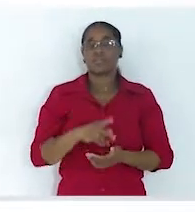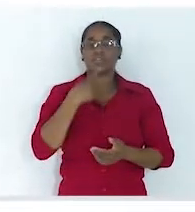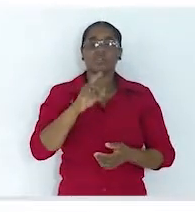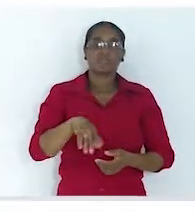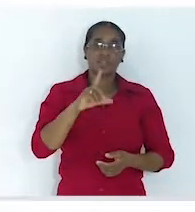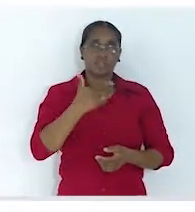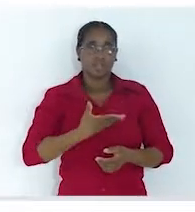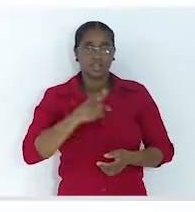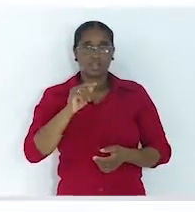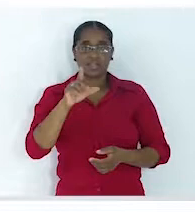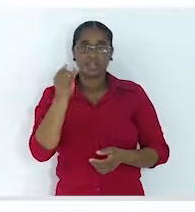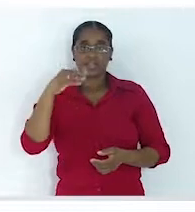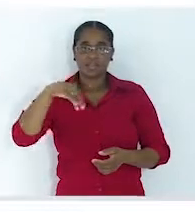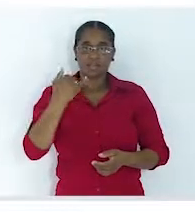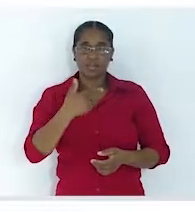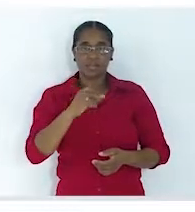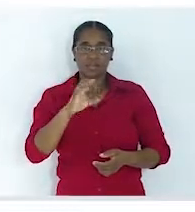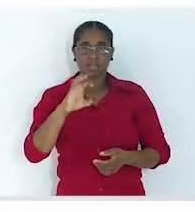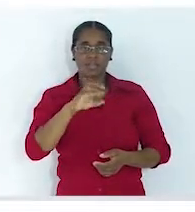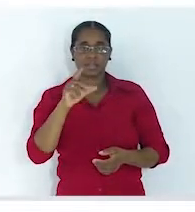Ela é aberta ou fechada.